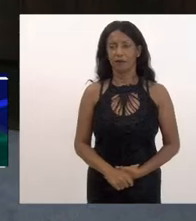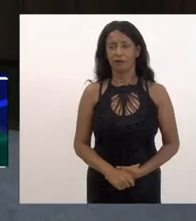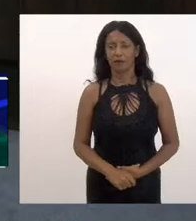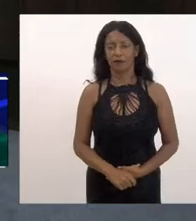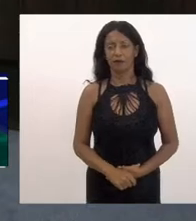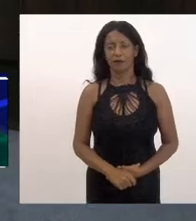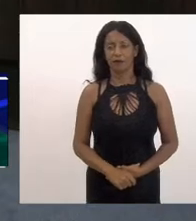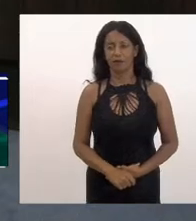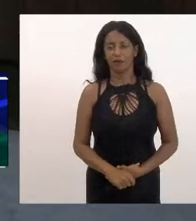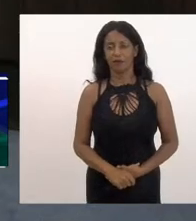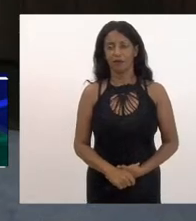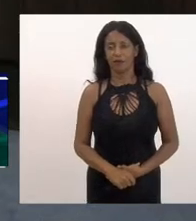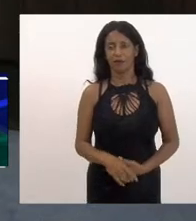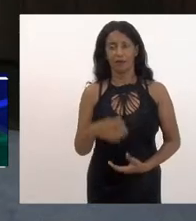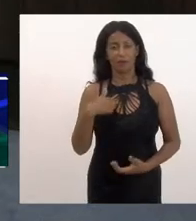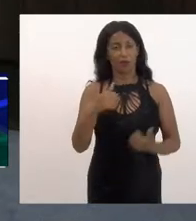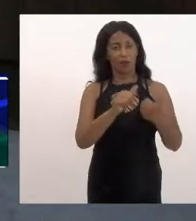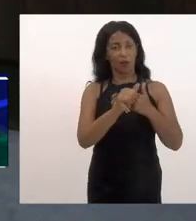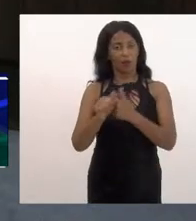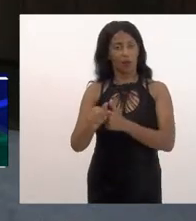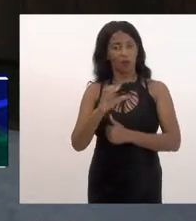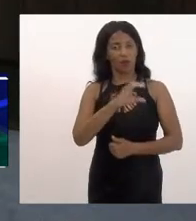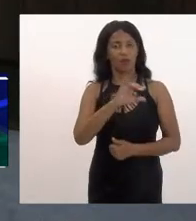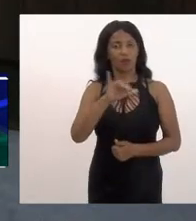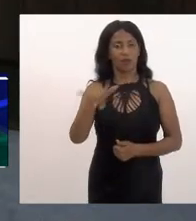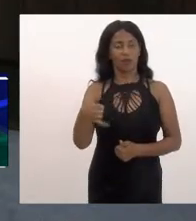Acompanho o parecer da CCJ, senhor presidente. Oi.